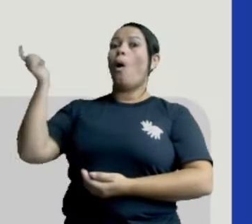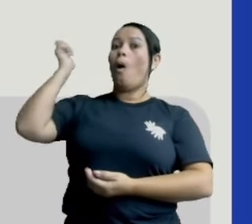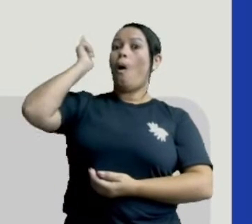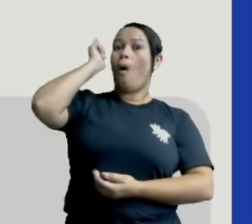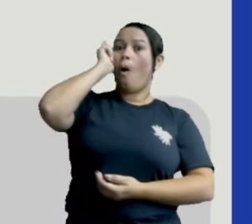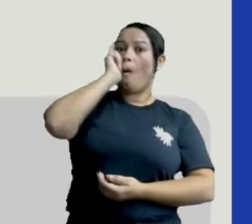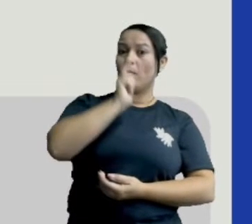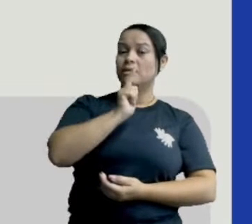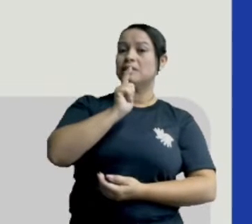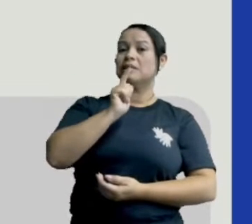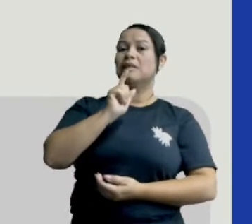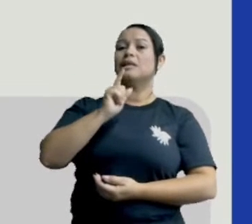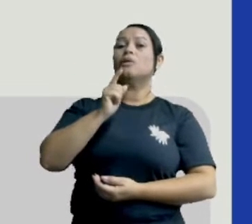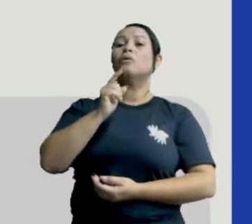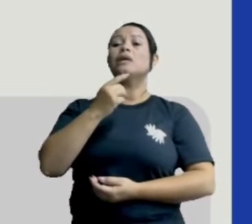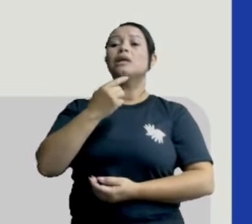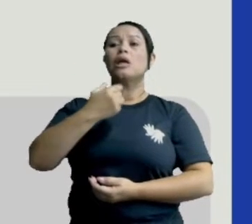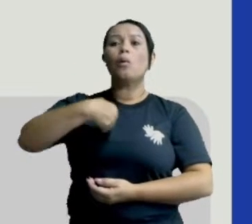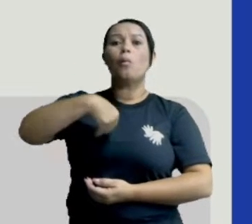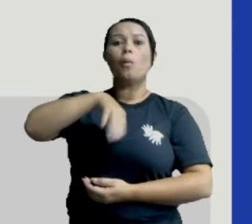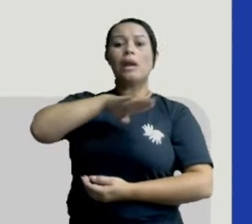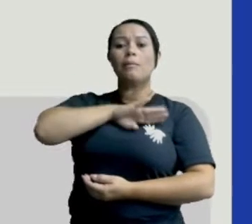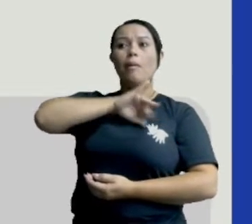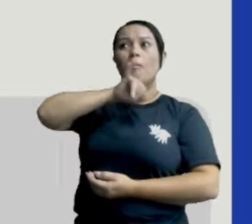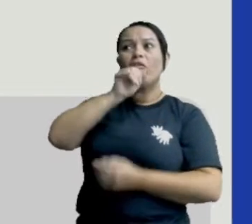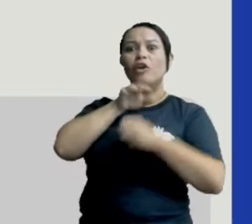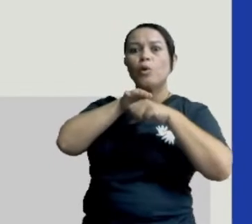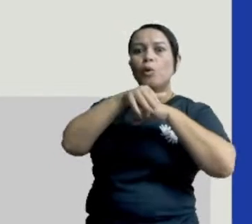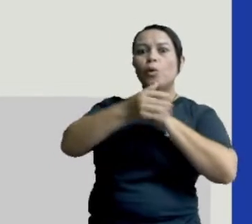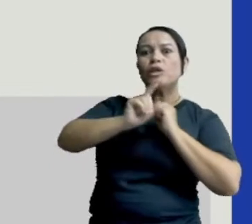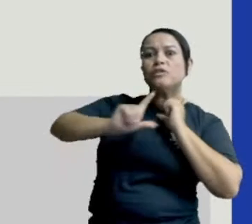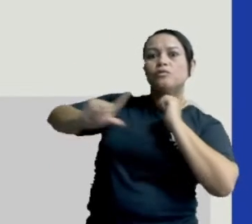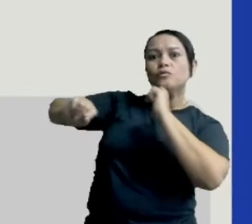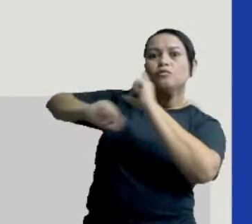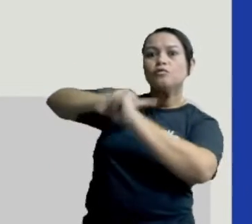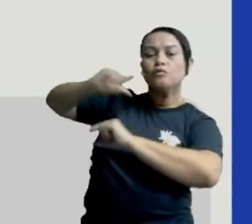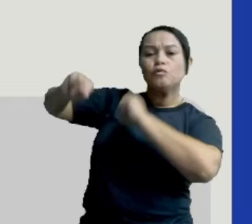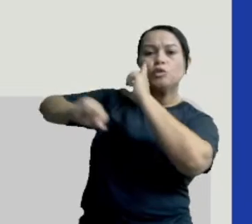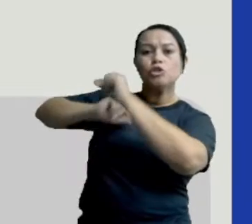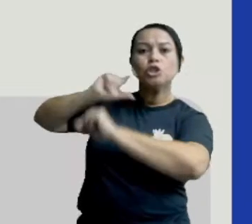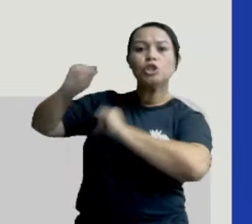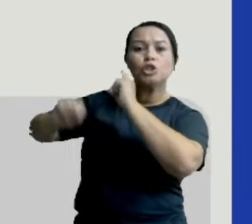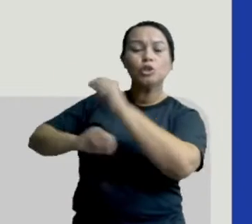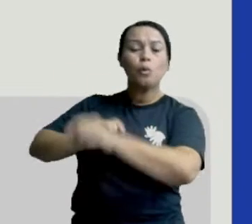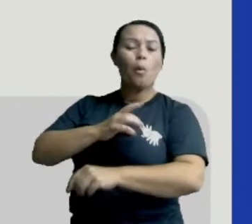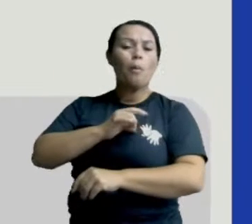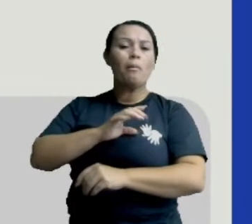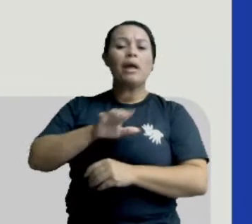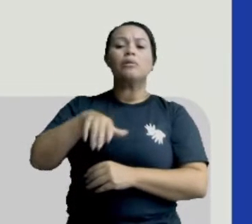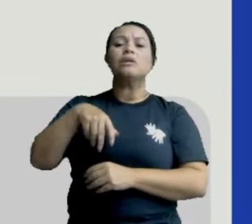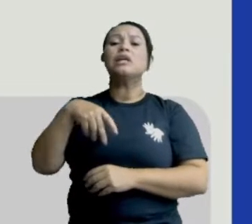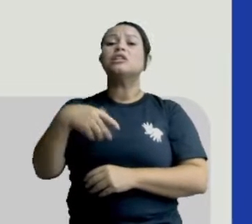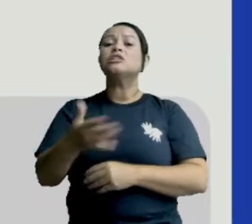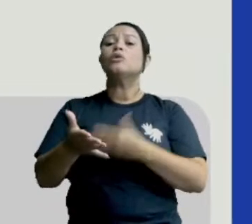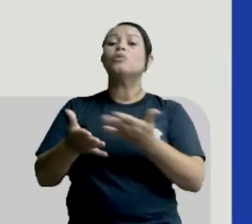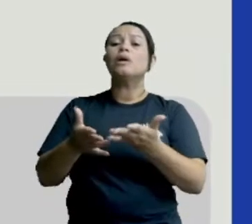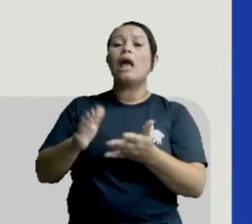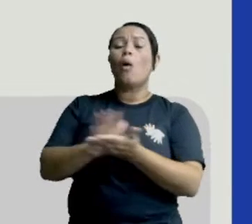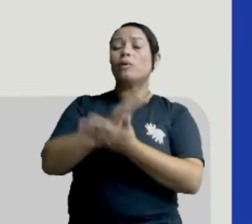derrotar o inimigo, que aproveitou a escuridão da noite e fugiu apavorado, abandonando